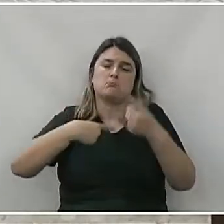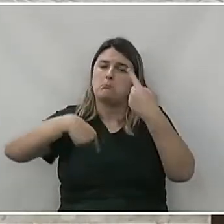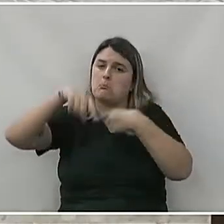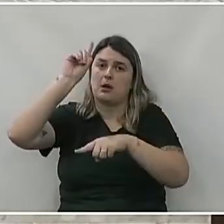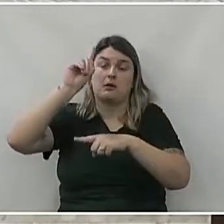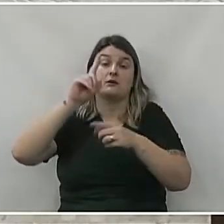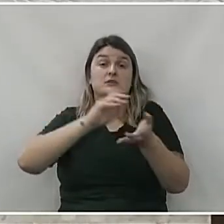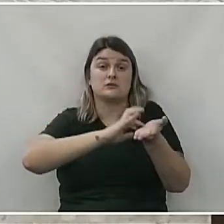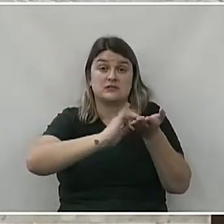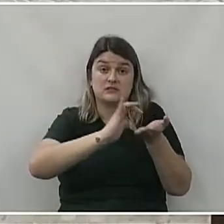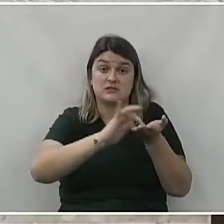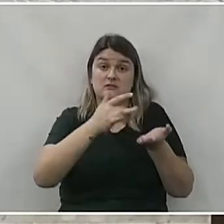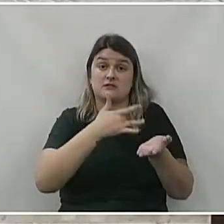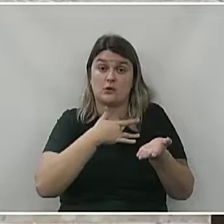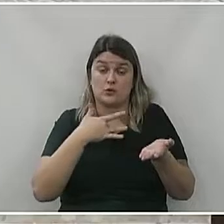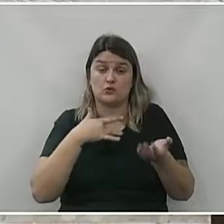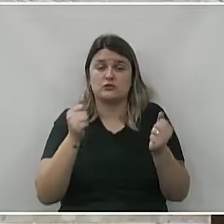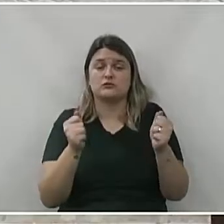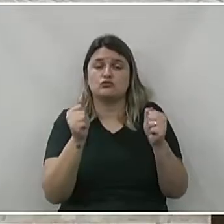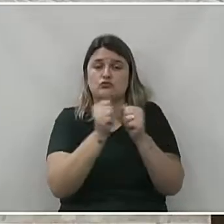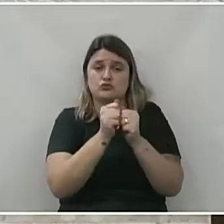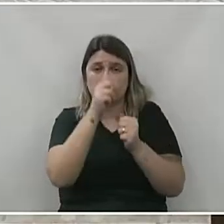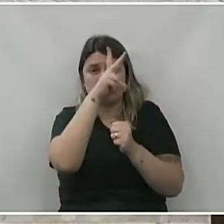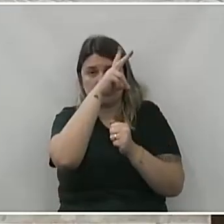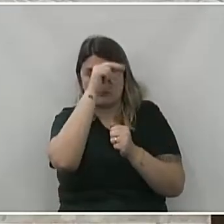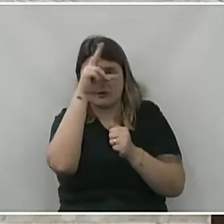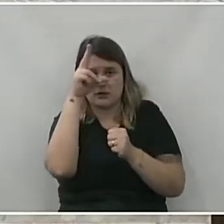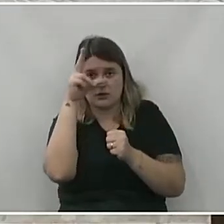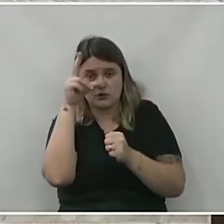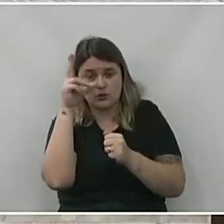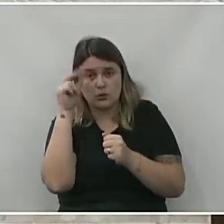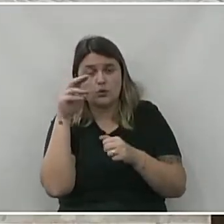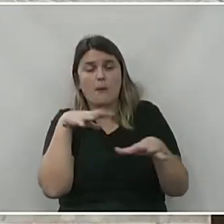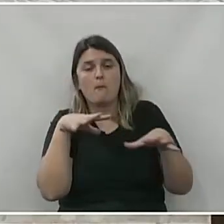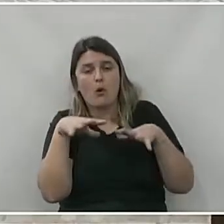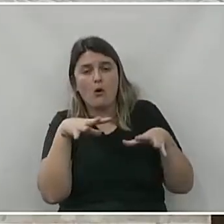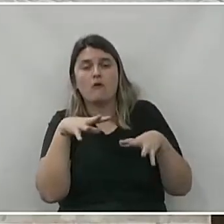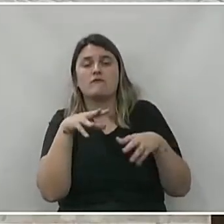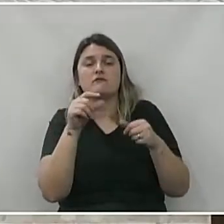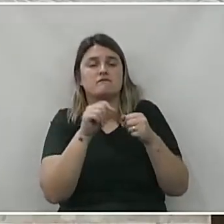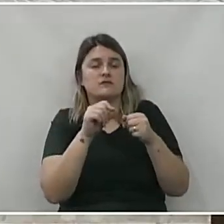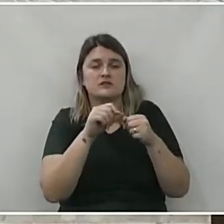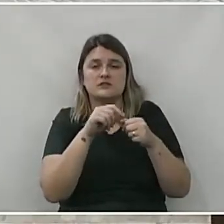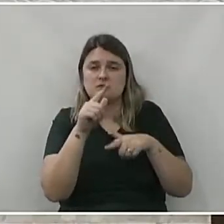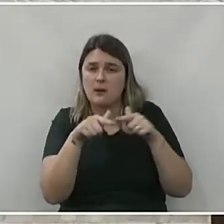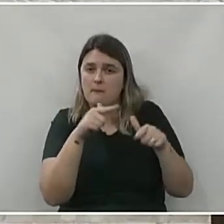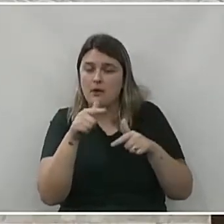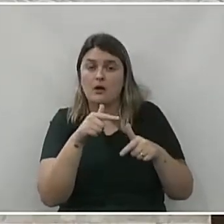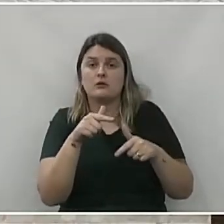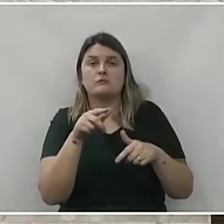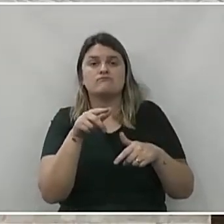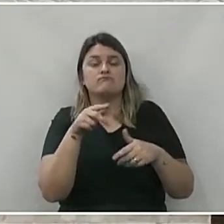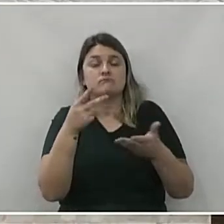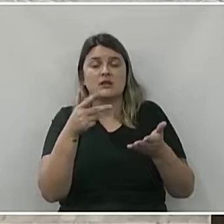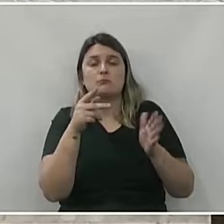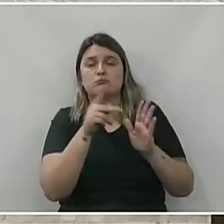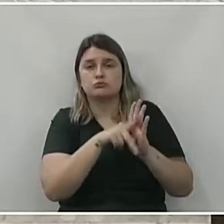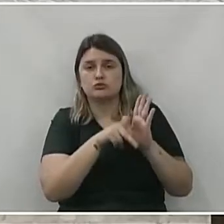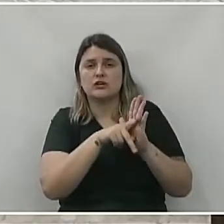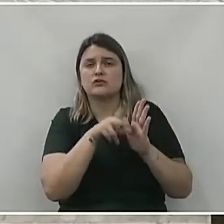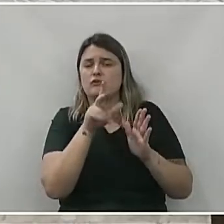a Secretaria de Saúde aí estão se movendo, e esse projeto PAI aí vai